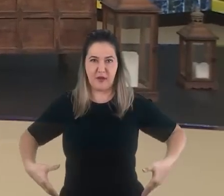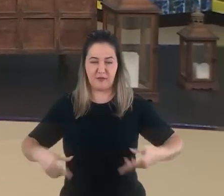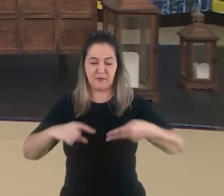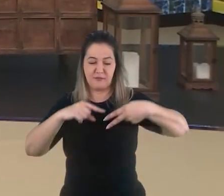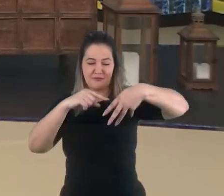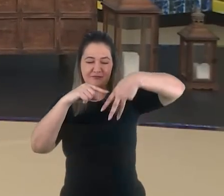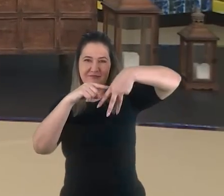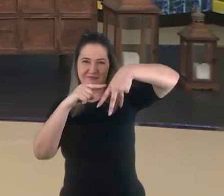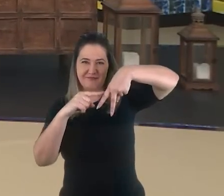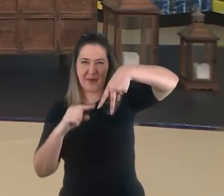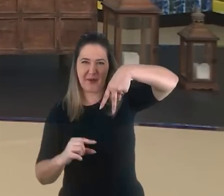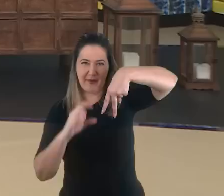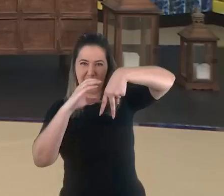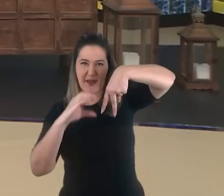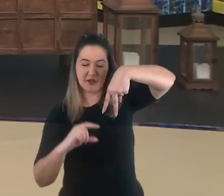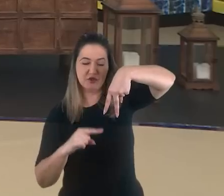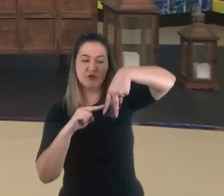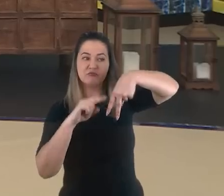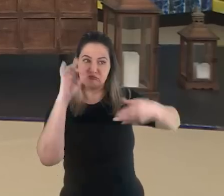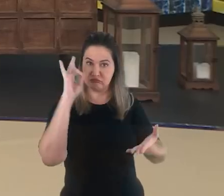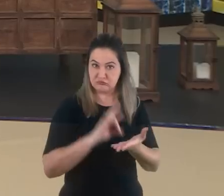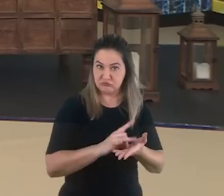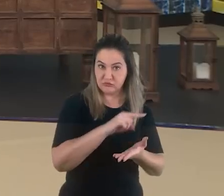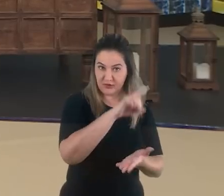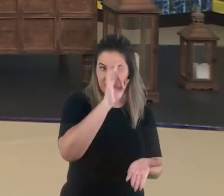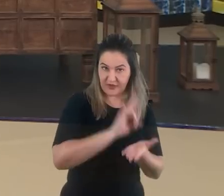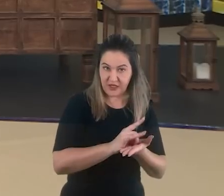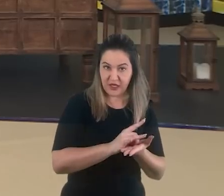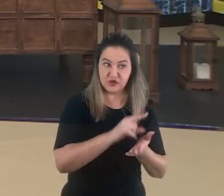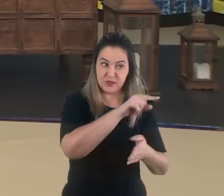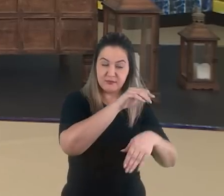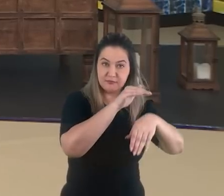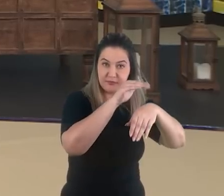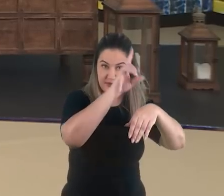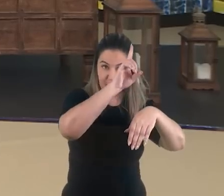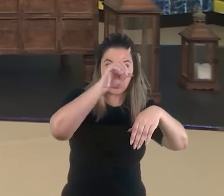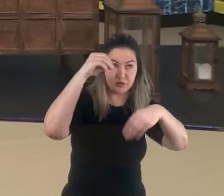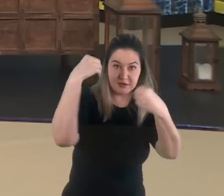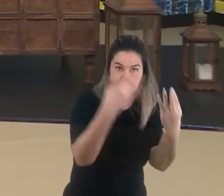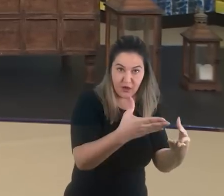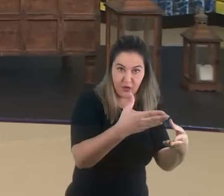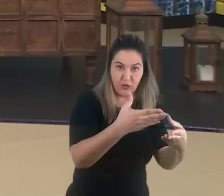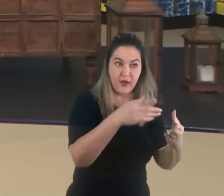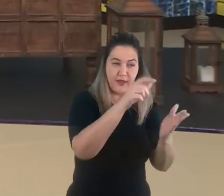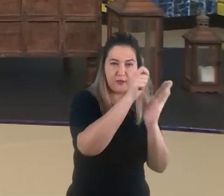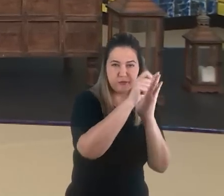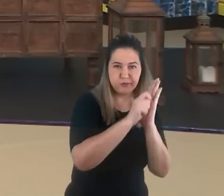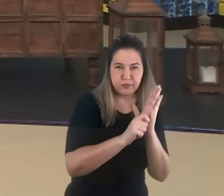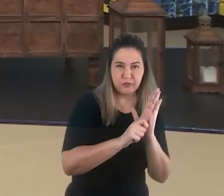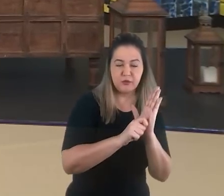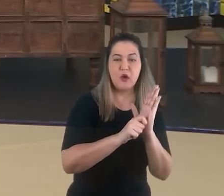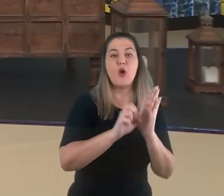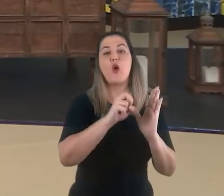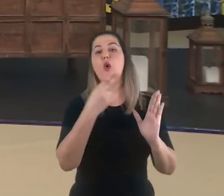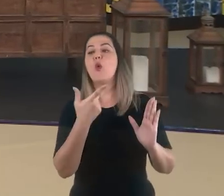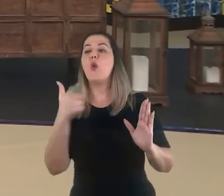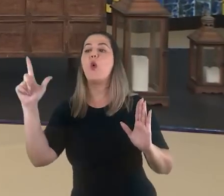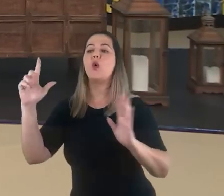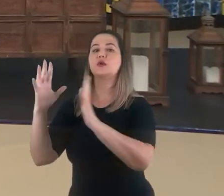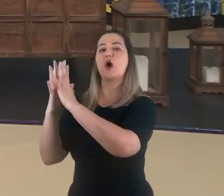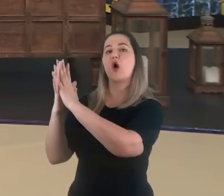7 seria, na verdade, dependente das alegadas fontes gregas e iranianas, ou se foi o